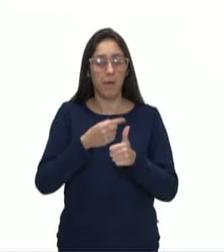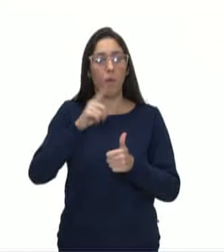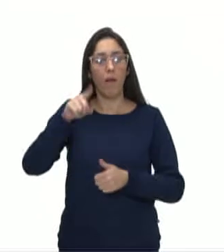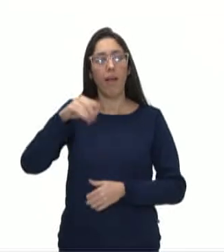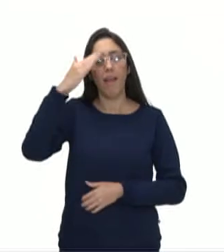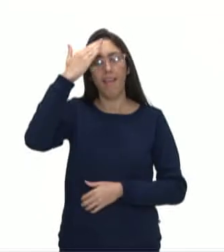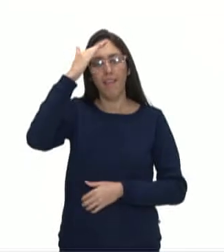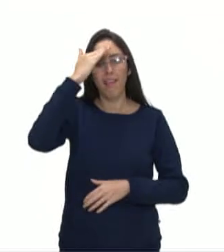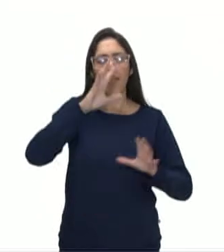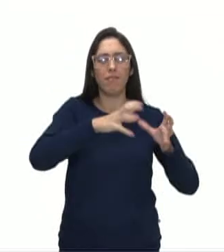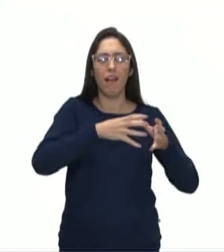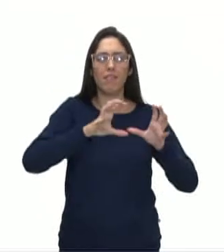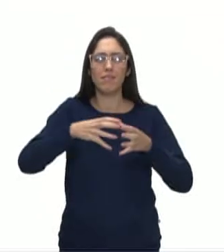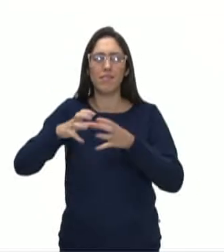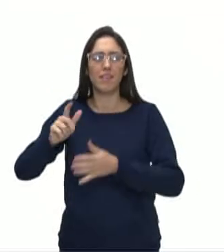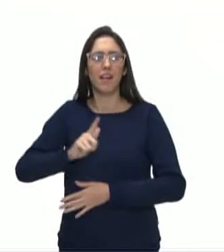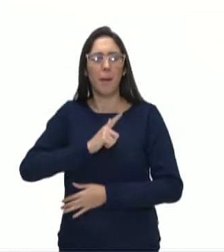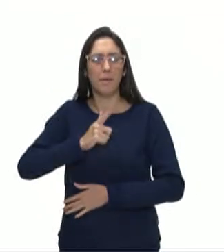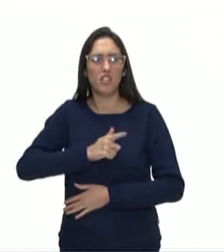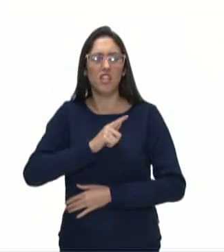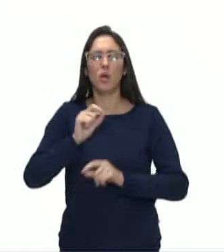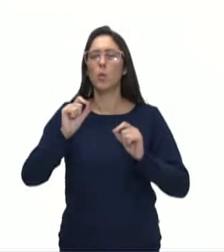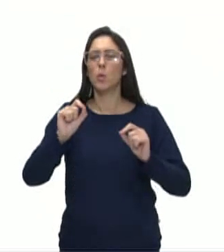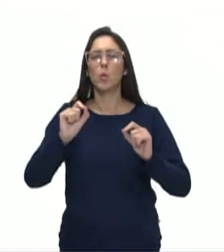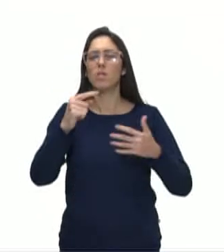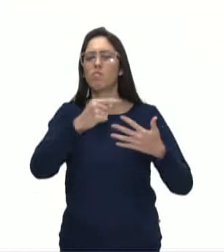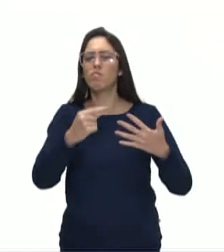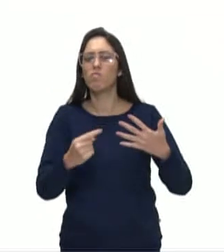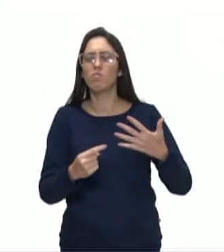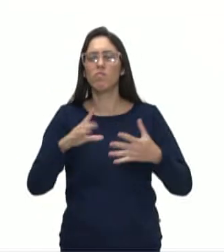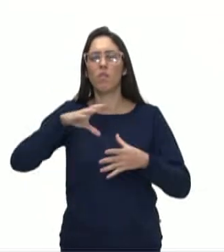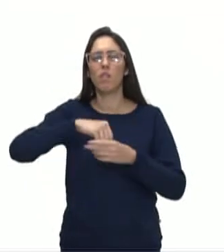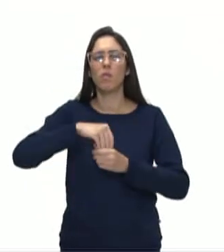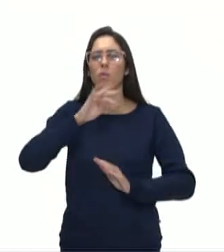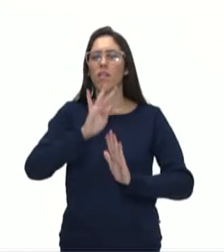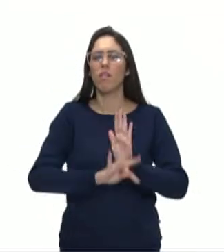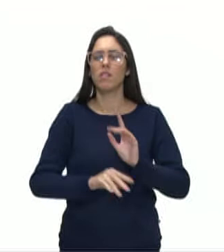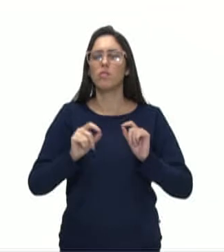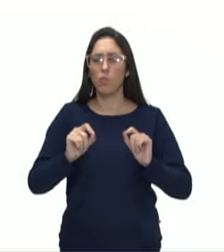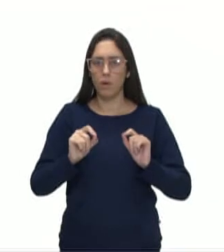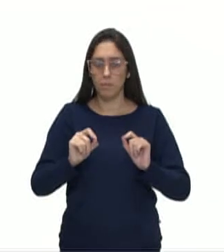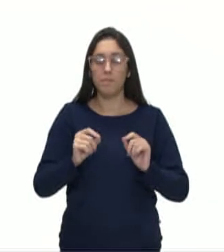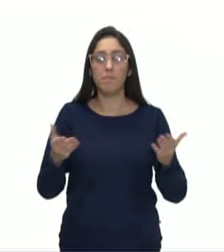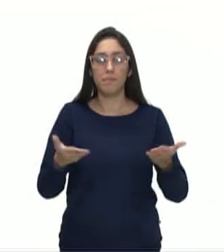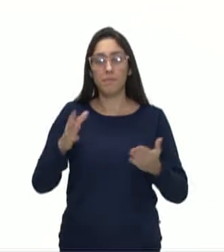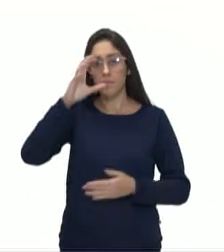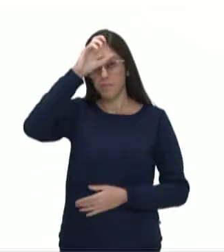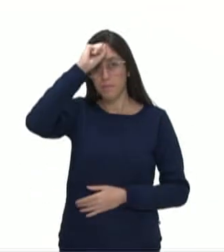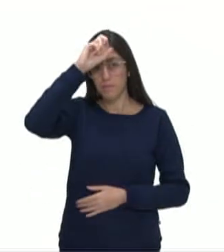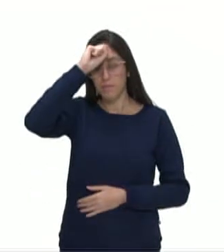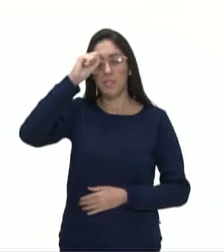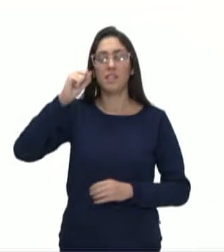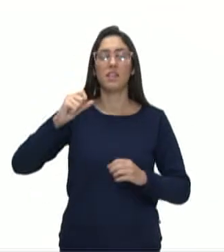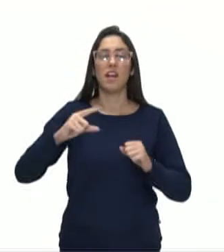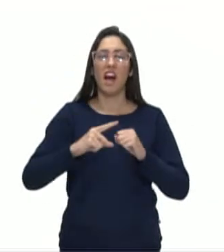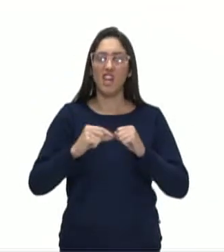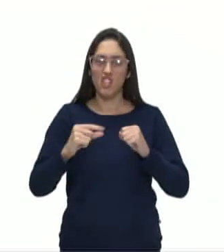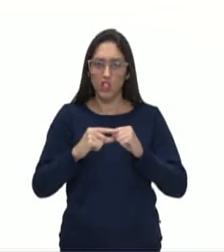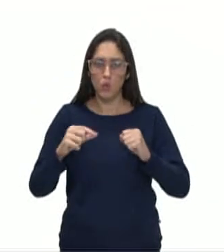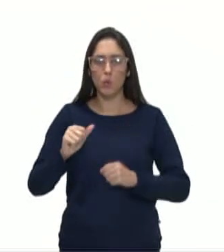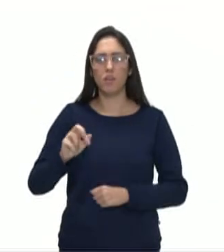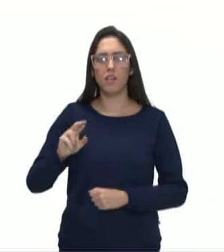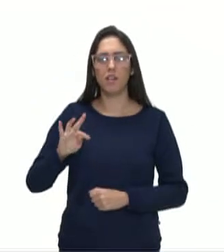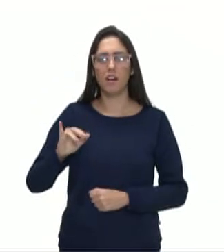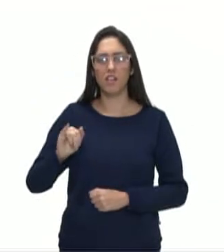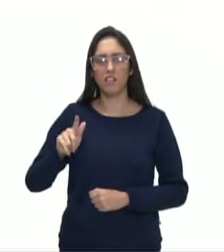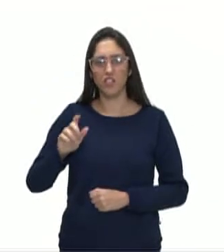classes gramaticais, as suas funções dentro do texto, falando aqui de artigo e numeral.